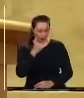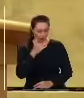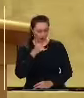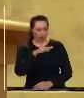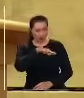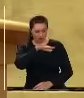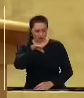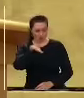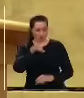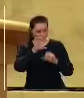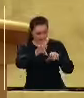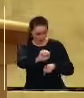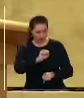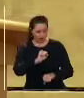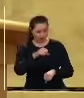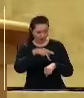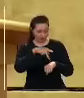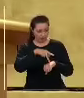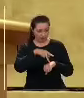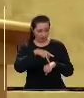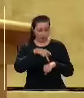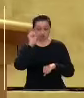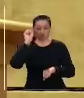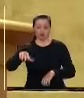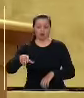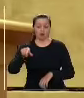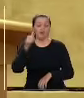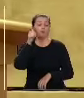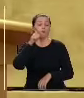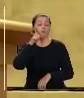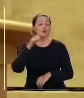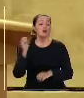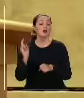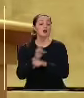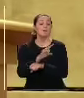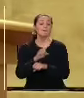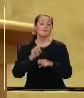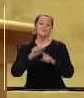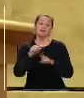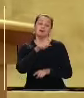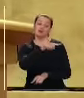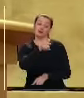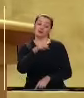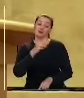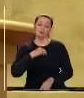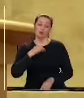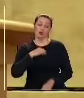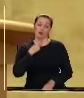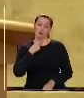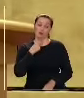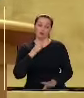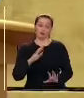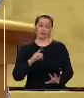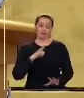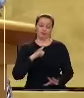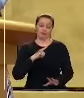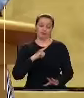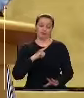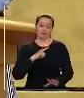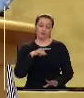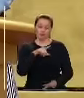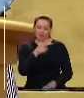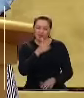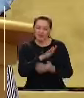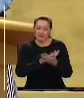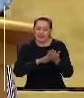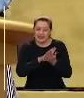eles é que ficaram numa sinuca de bico. Eles, foi arrebatido, ou seja,